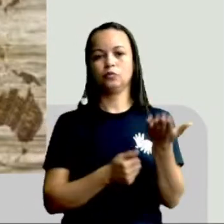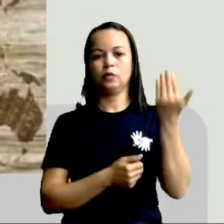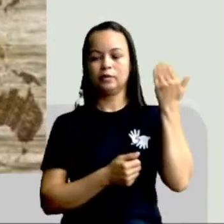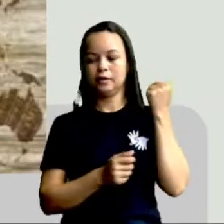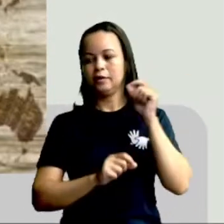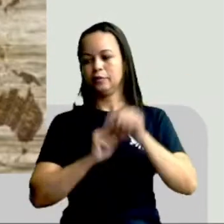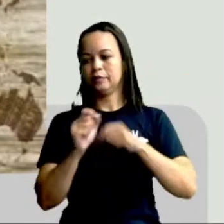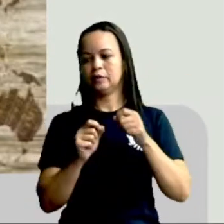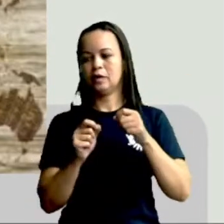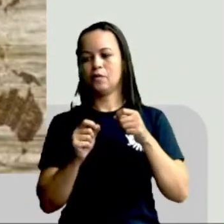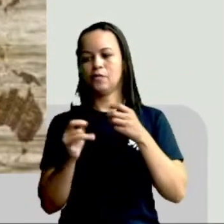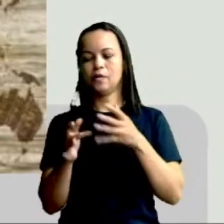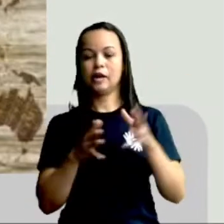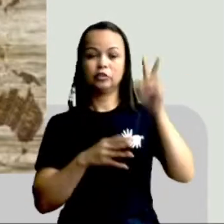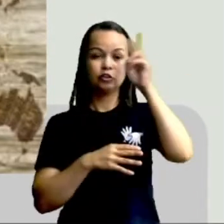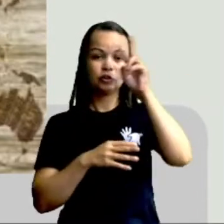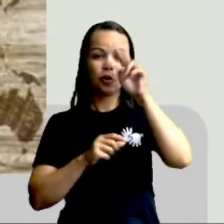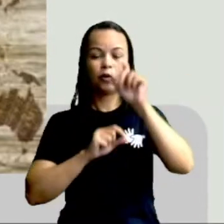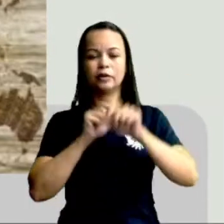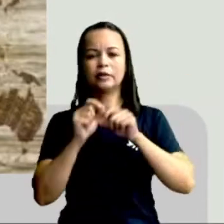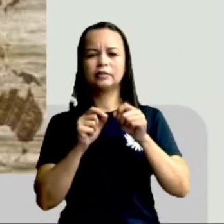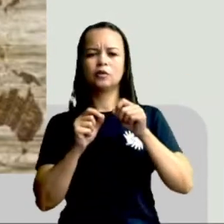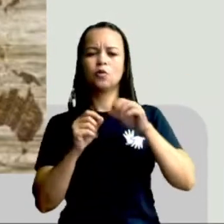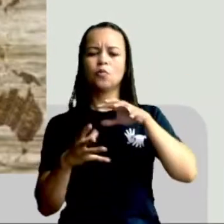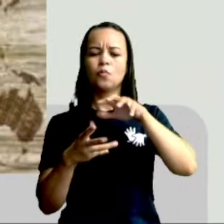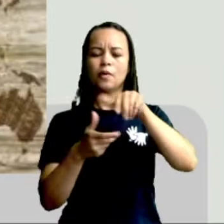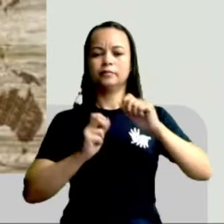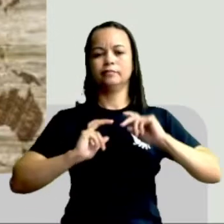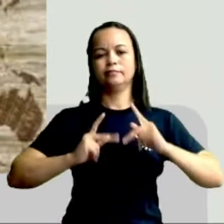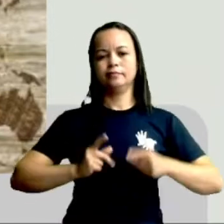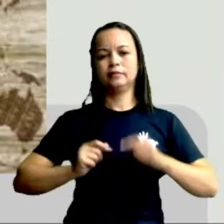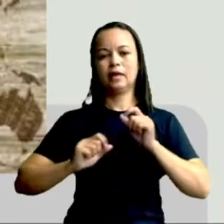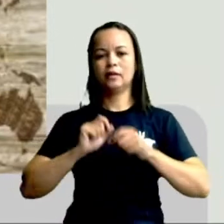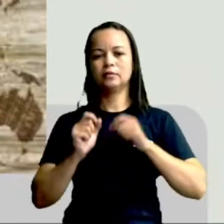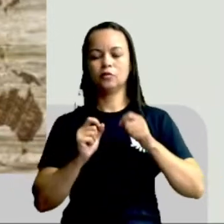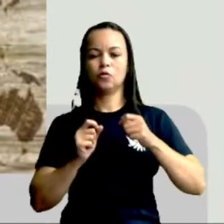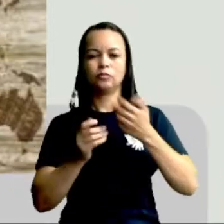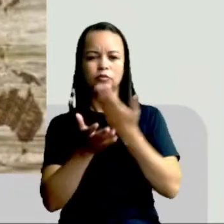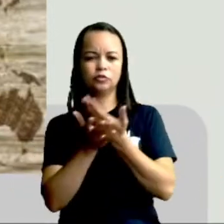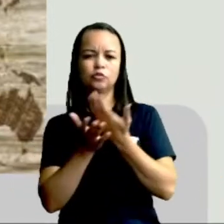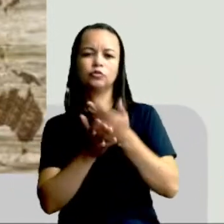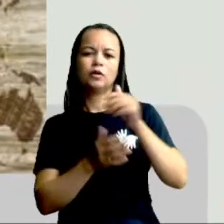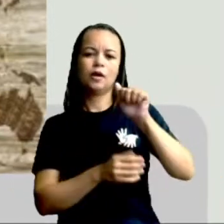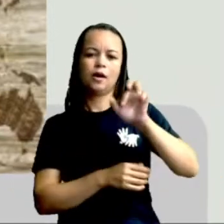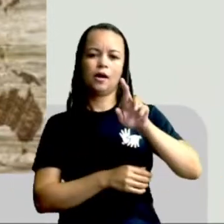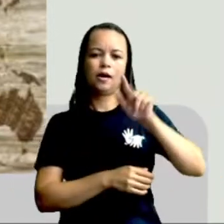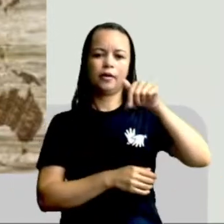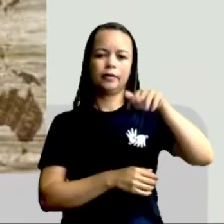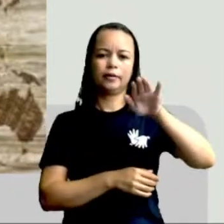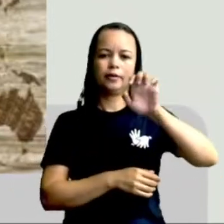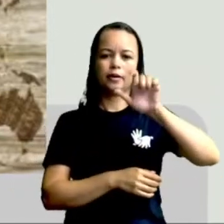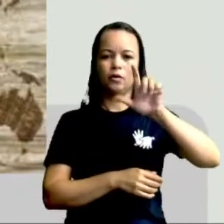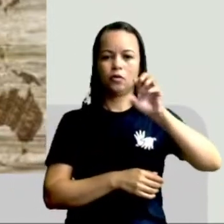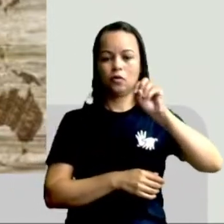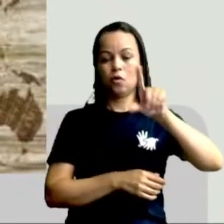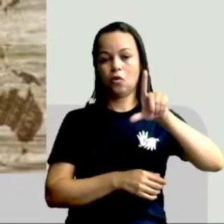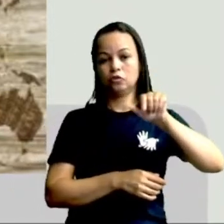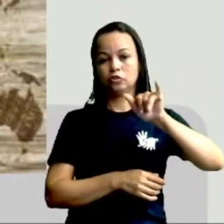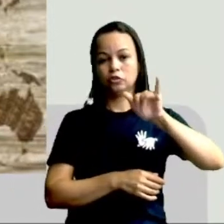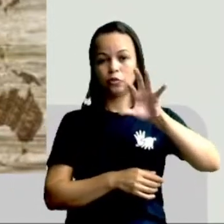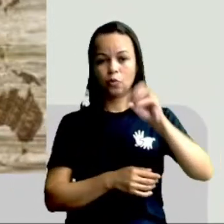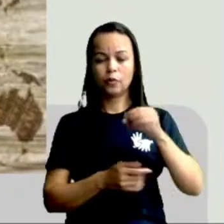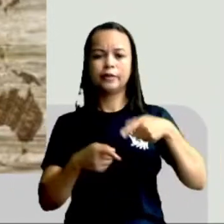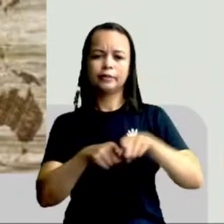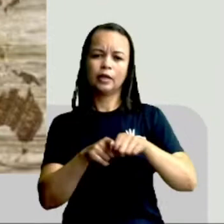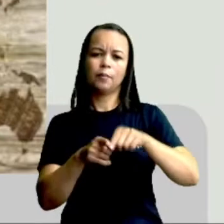história do mundo descreve a história da humanidade, como determinada pelos estudos arqueológicos e registros históricos.